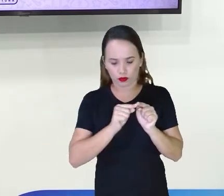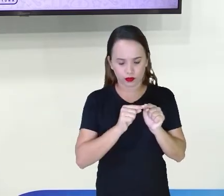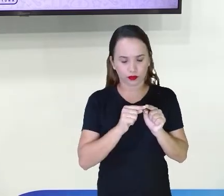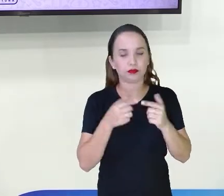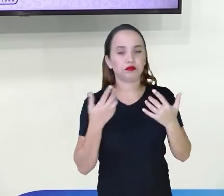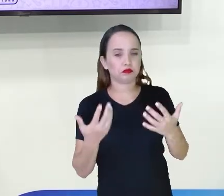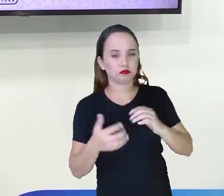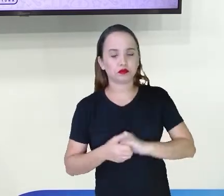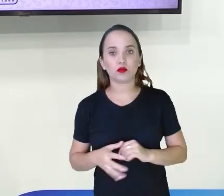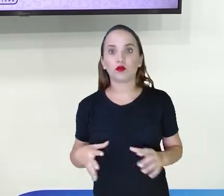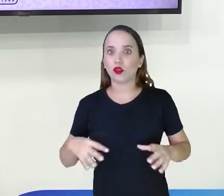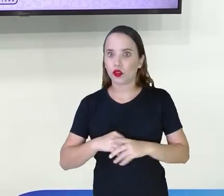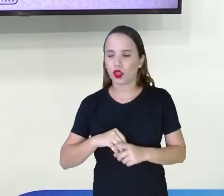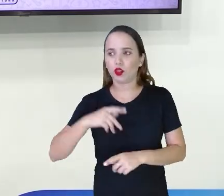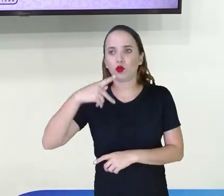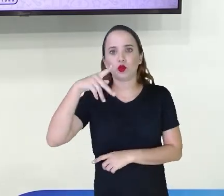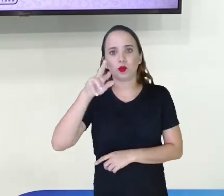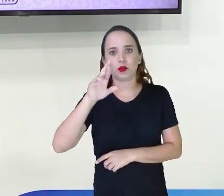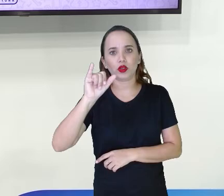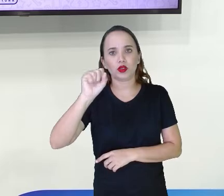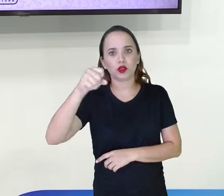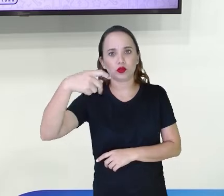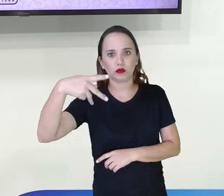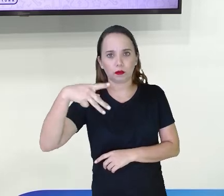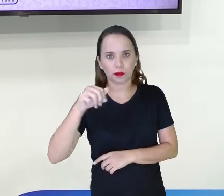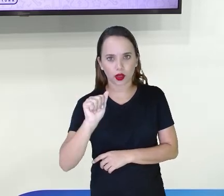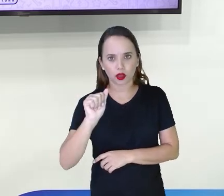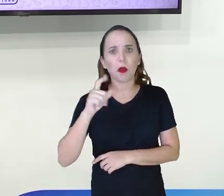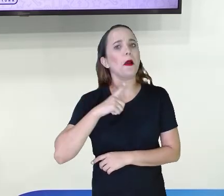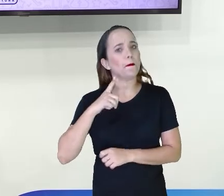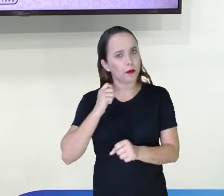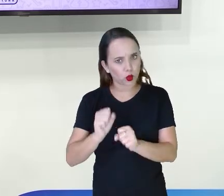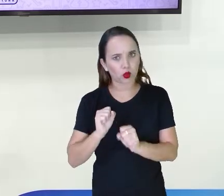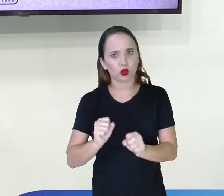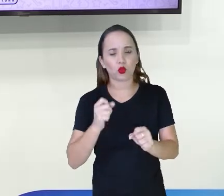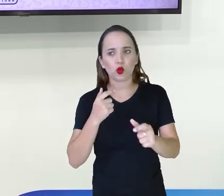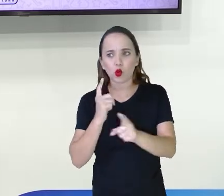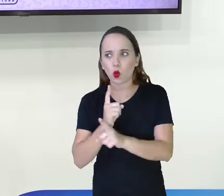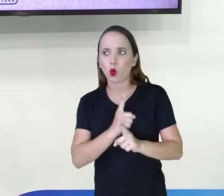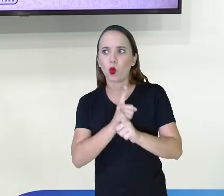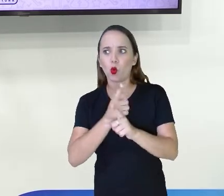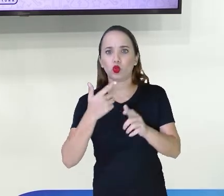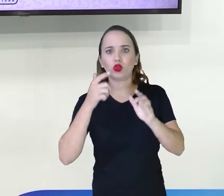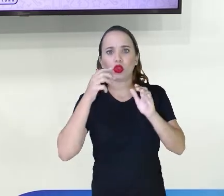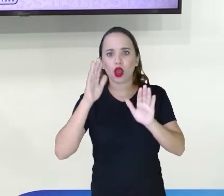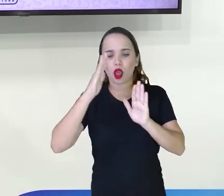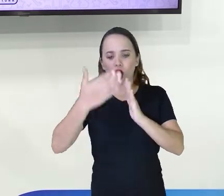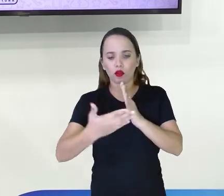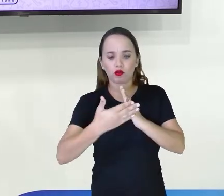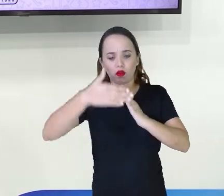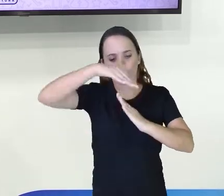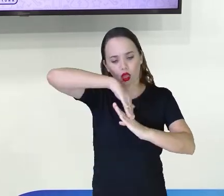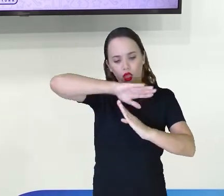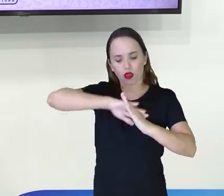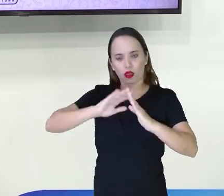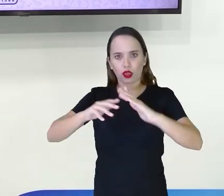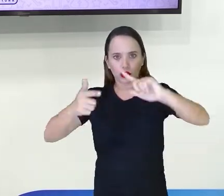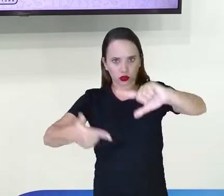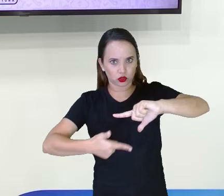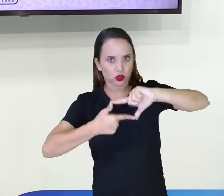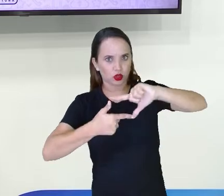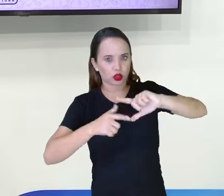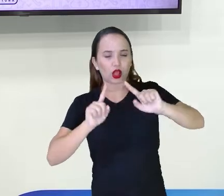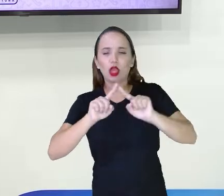gente pode encontrar faces retangulares, por exemplo, certo? Prisma é outra aula, que inclusive já